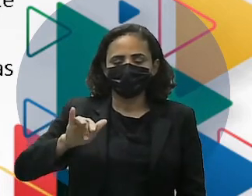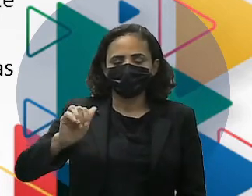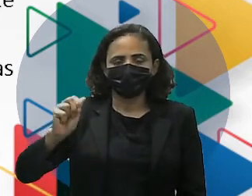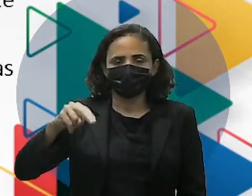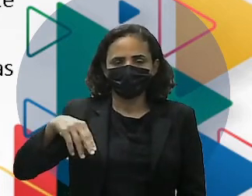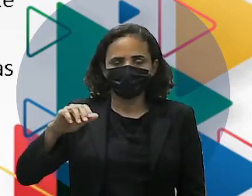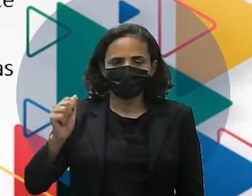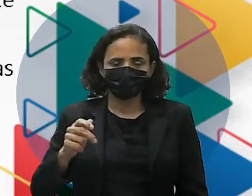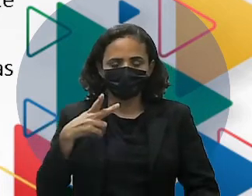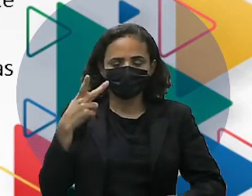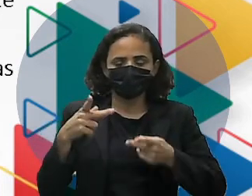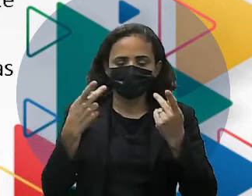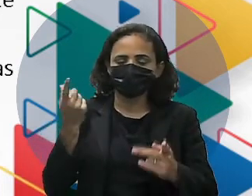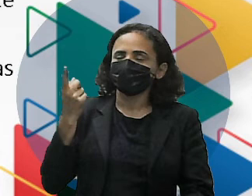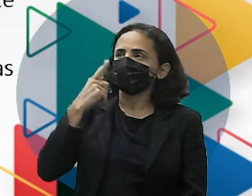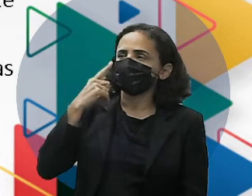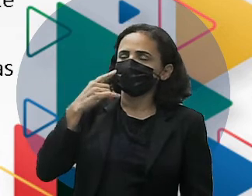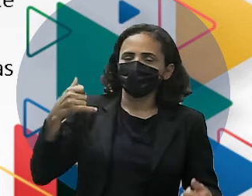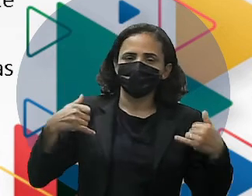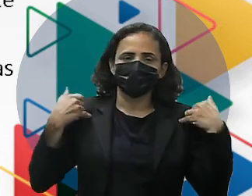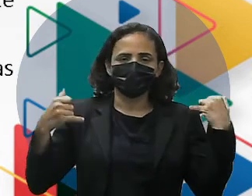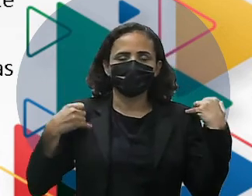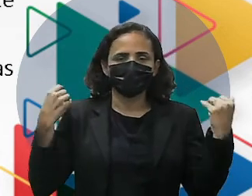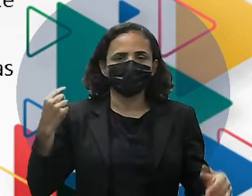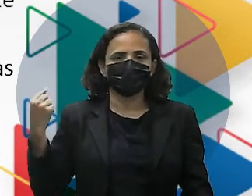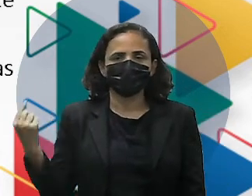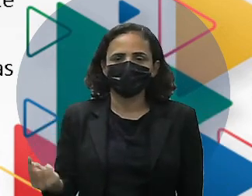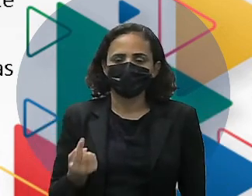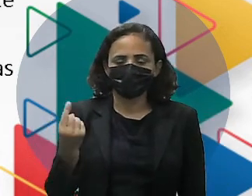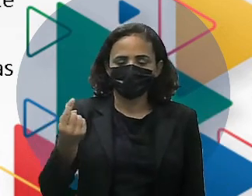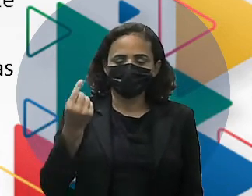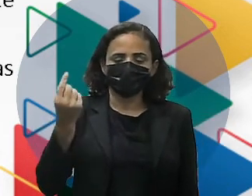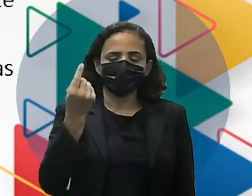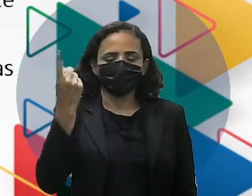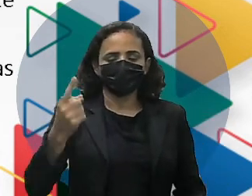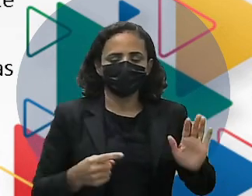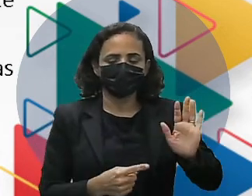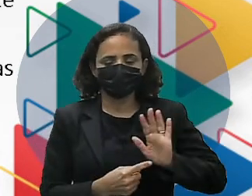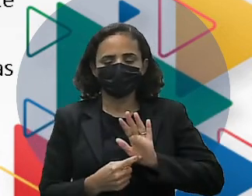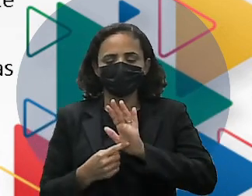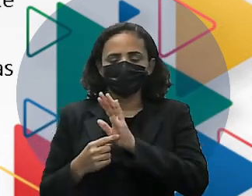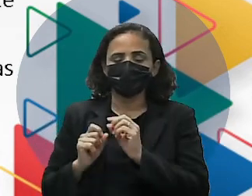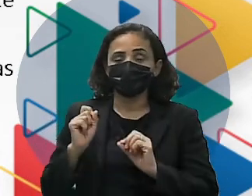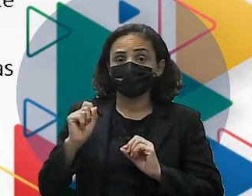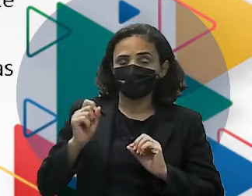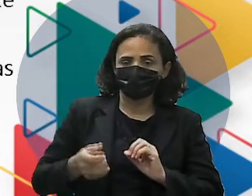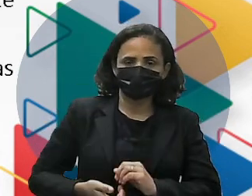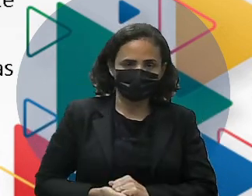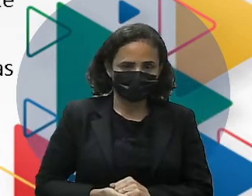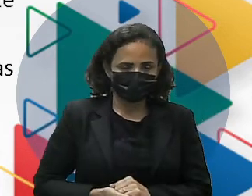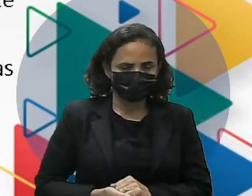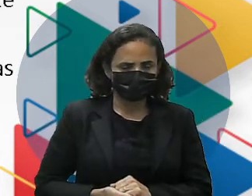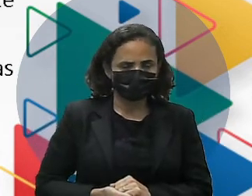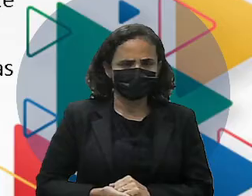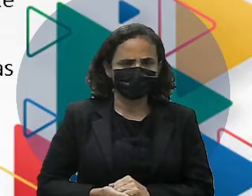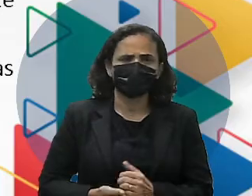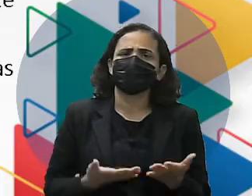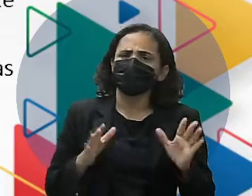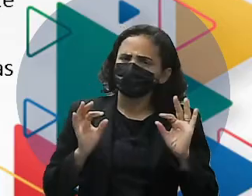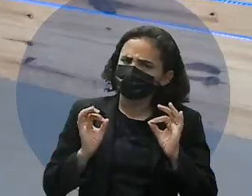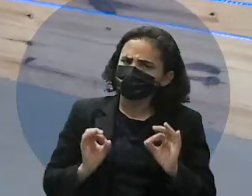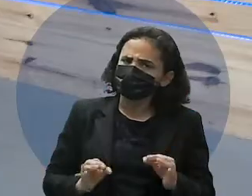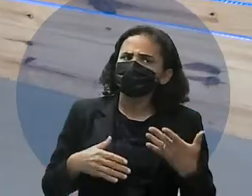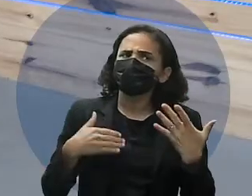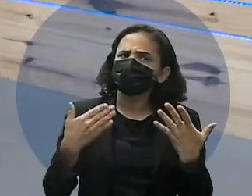e a altura de uma pessoa são grandezas diretamente proporcionais. Aí você diz assim, tá certo.